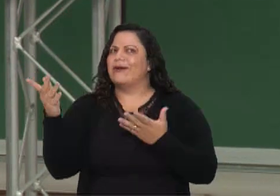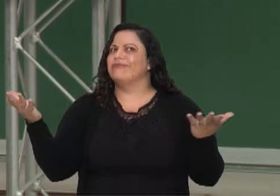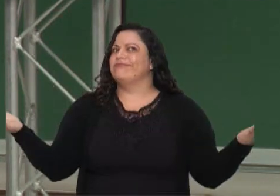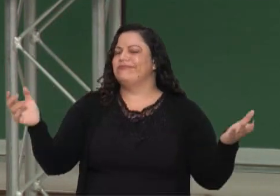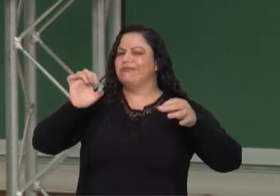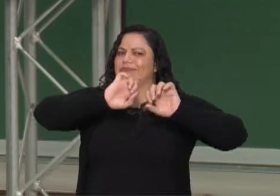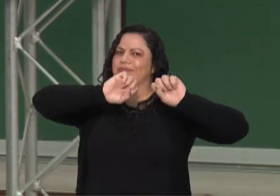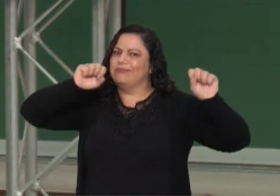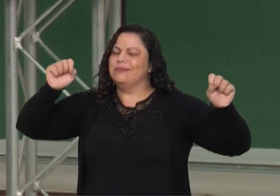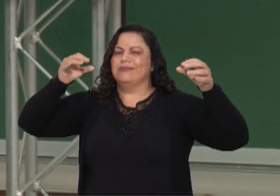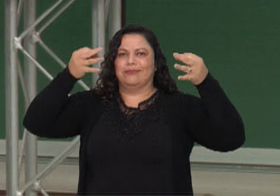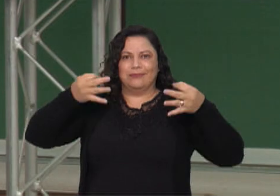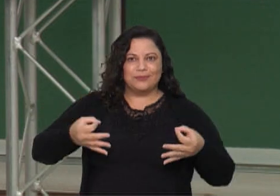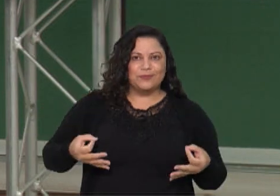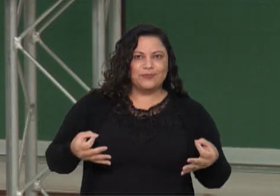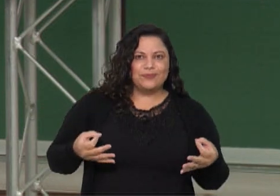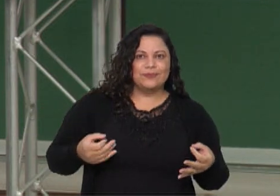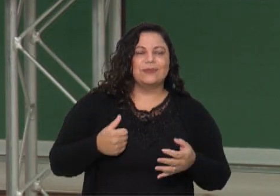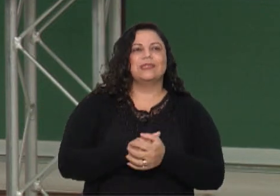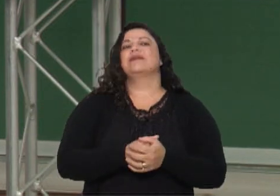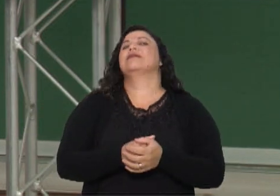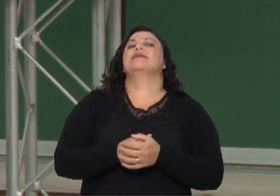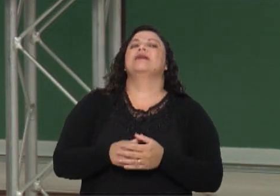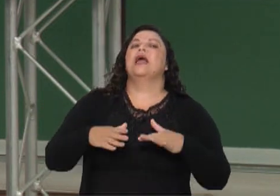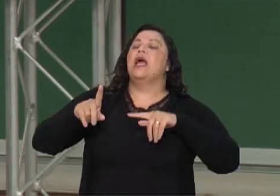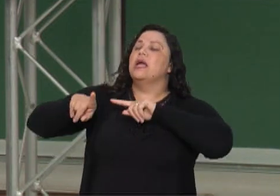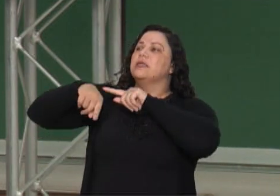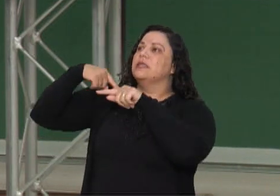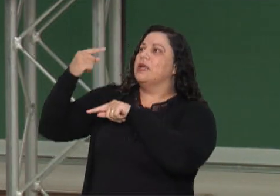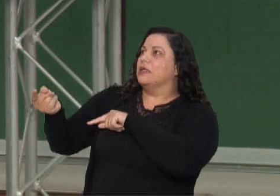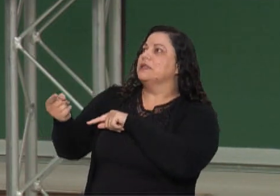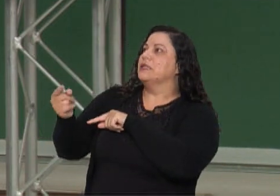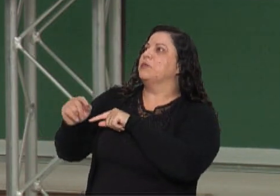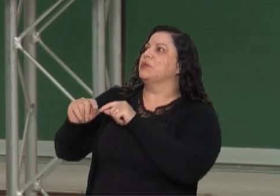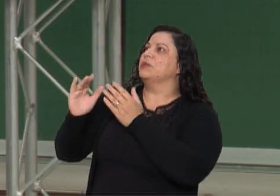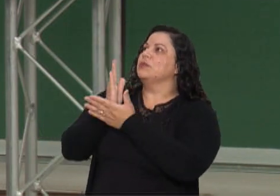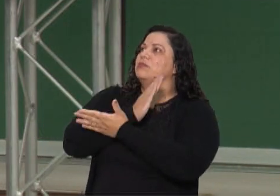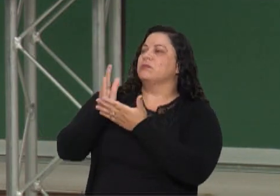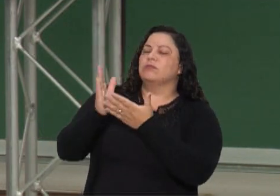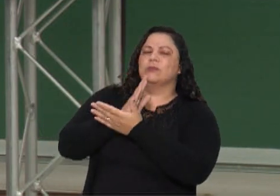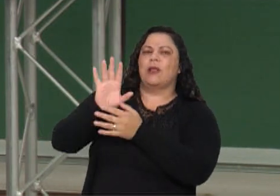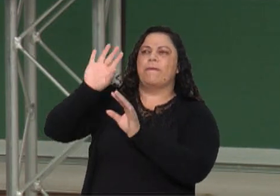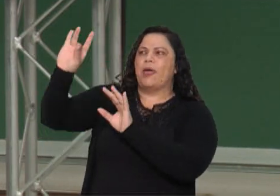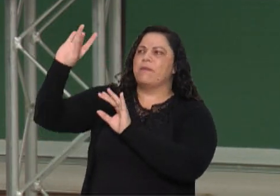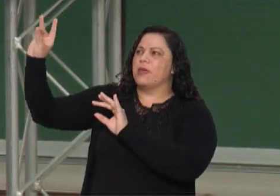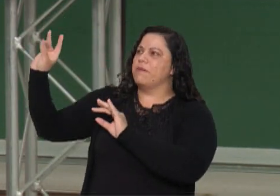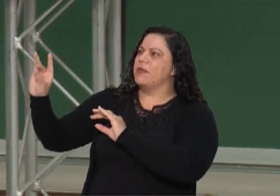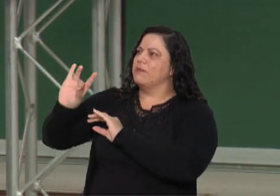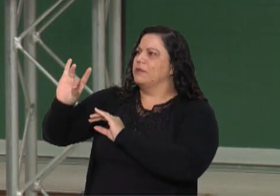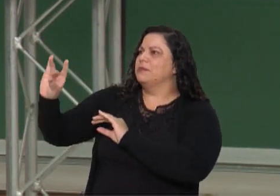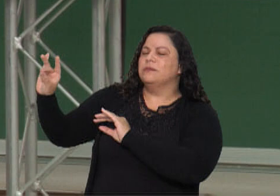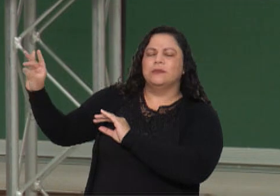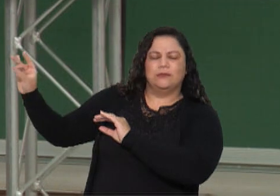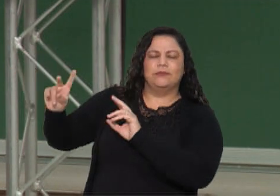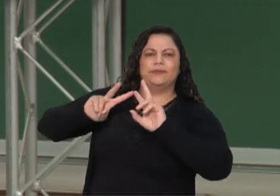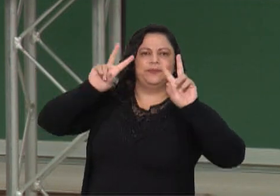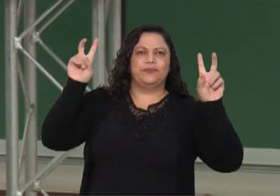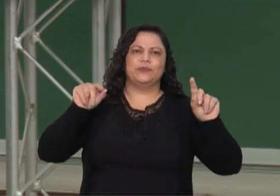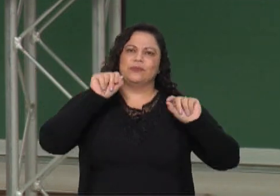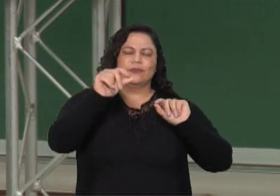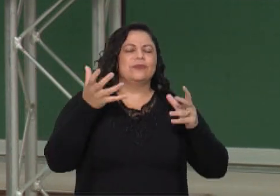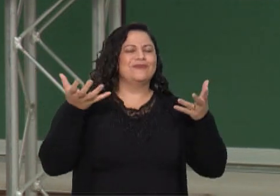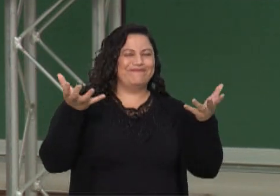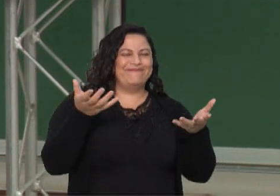tamanho maior, certo? Vai colocar, distribuir os elementos conforme a sua temática e conforme você quer que fique seu